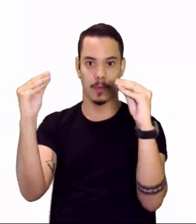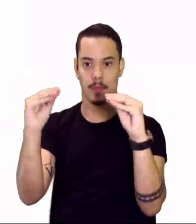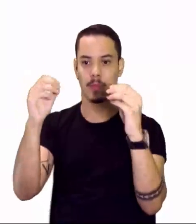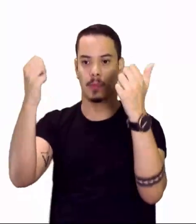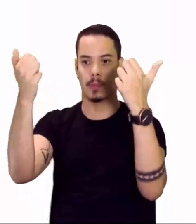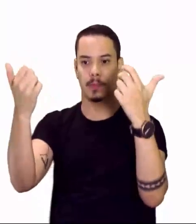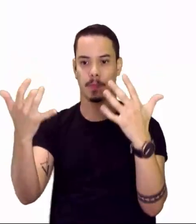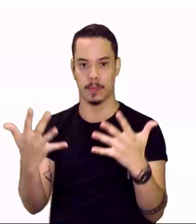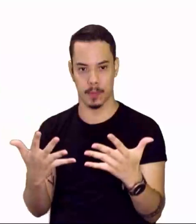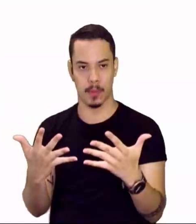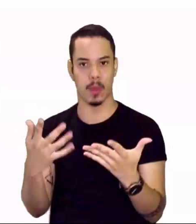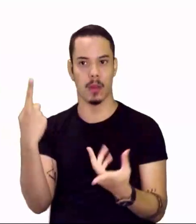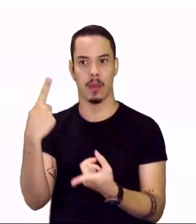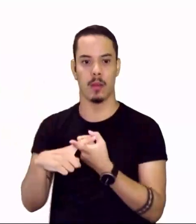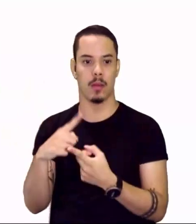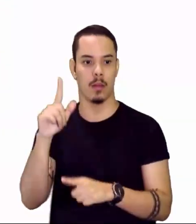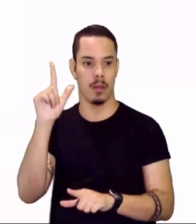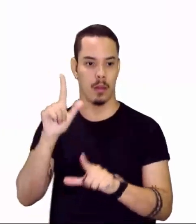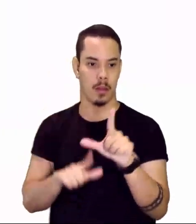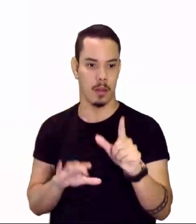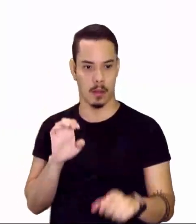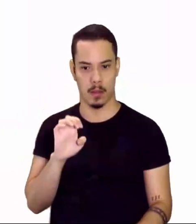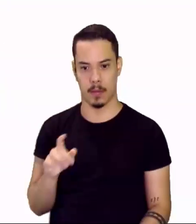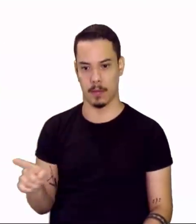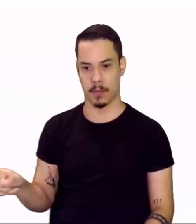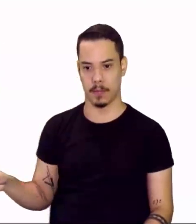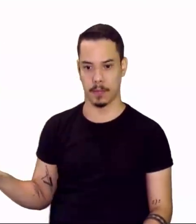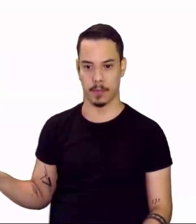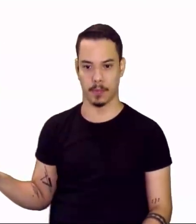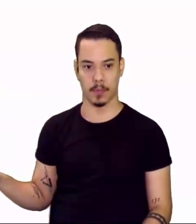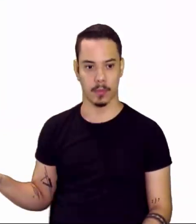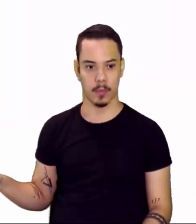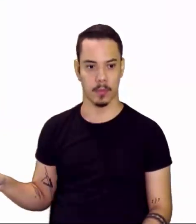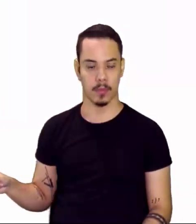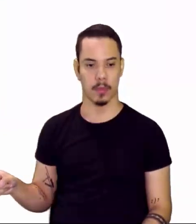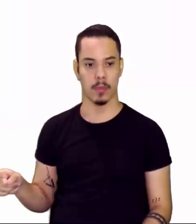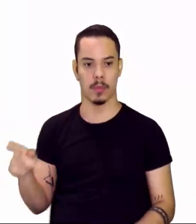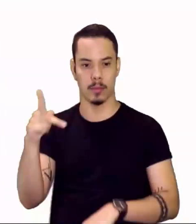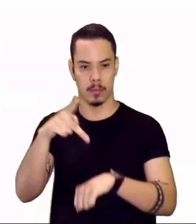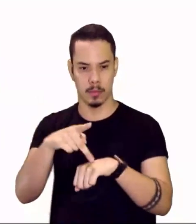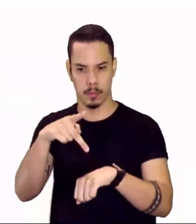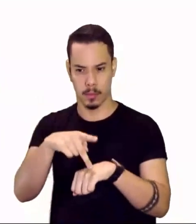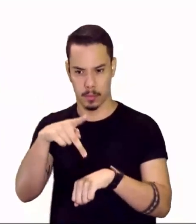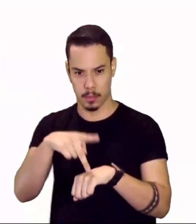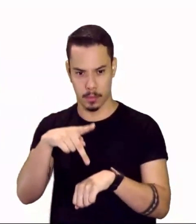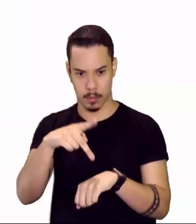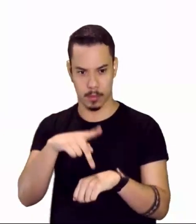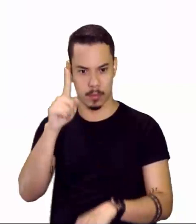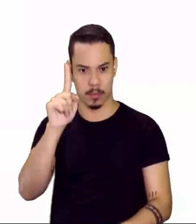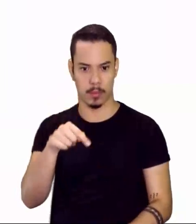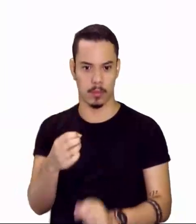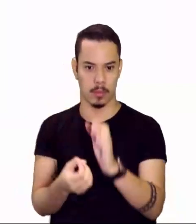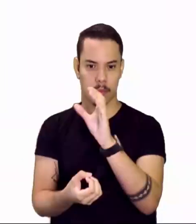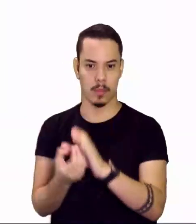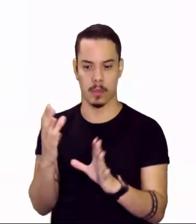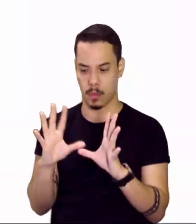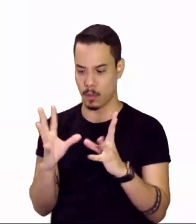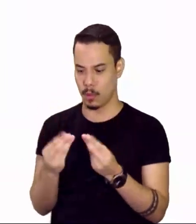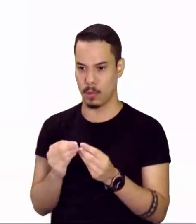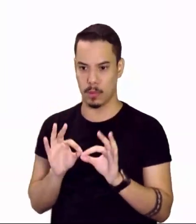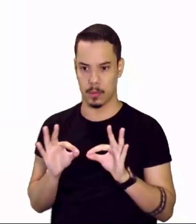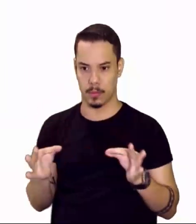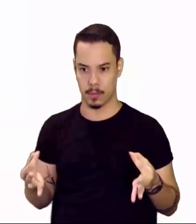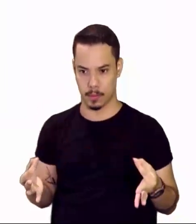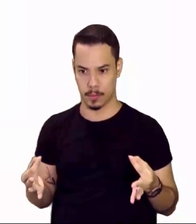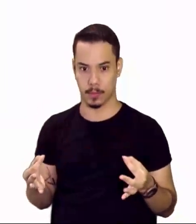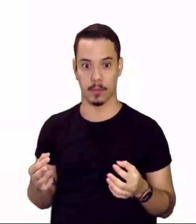falamos? Porque na letra E está dizendo assim: a rocha é constituída por uma substância